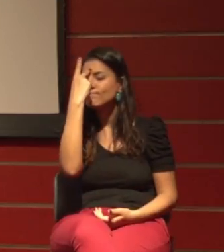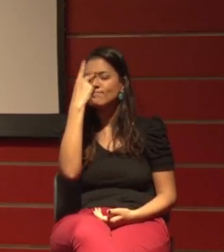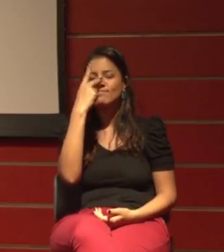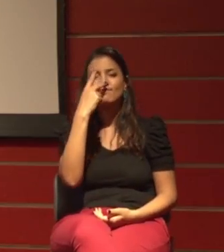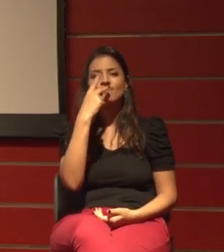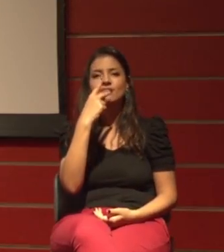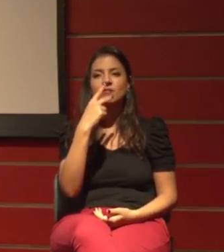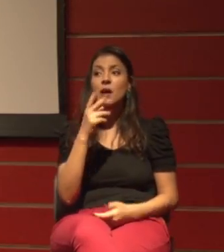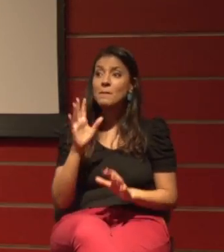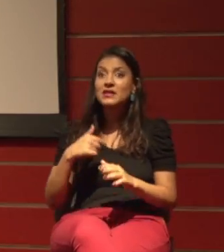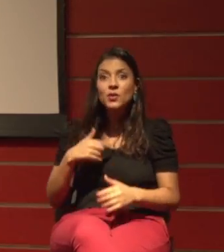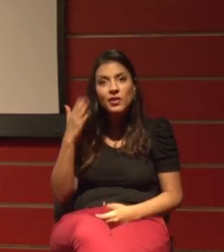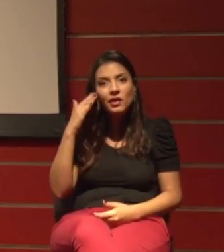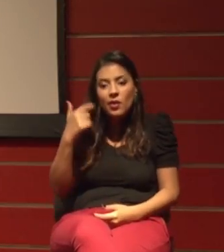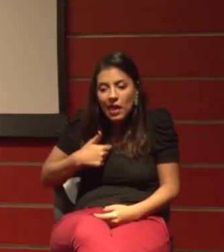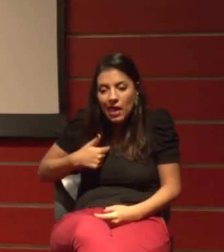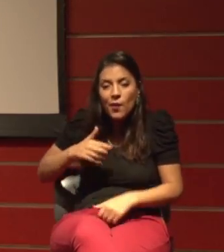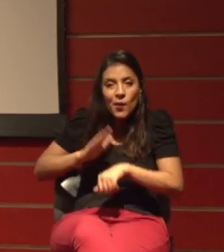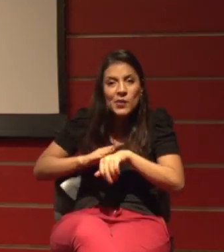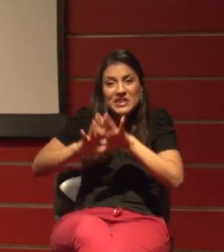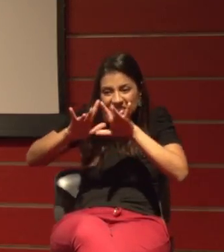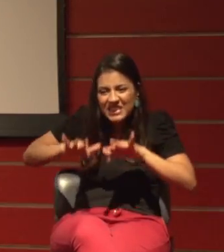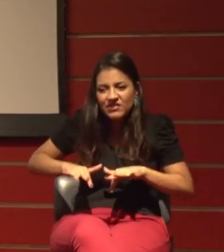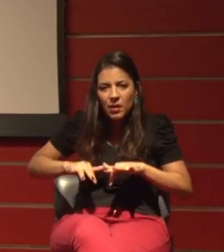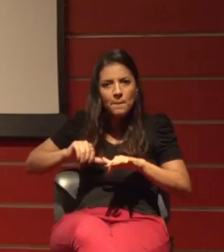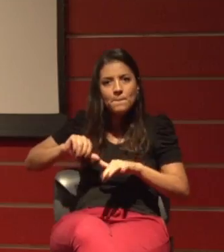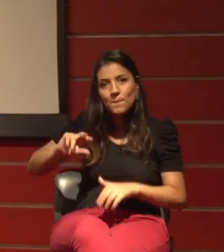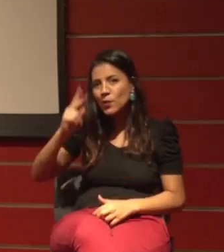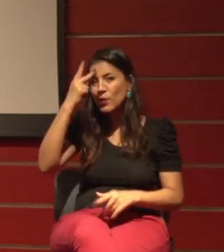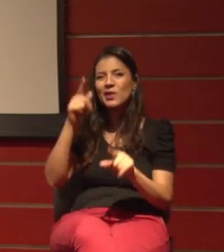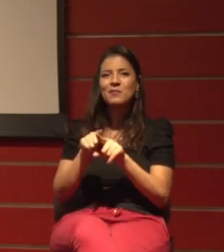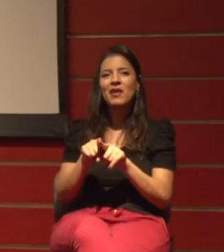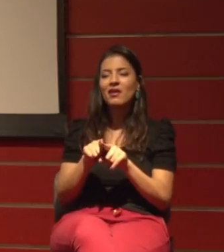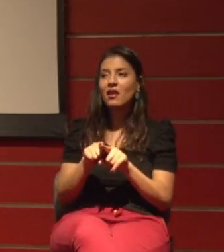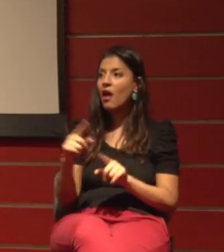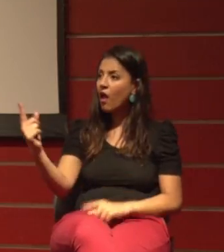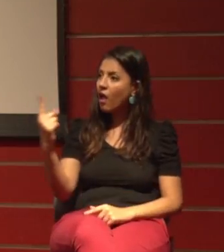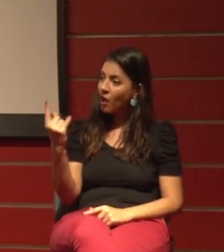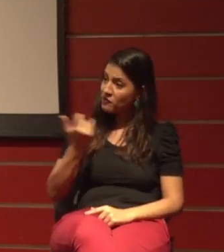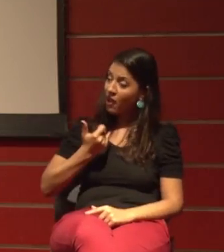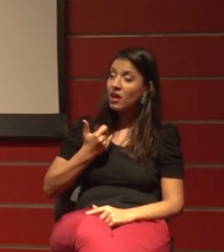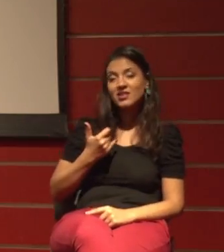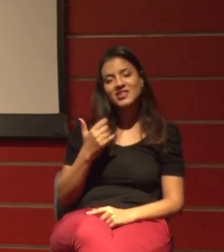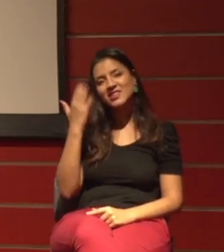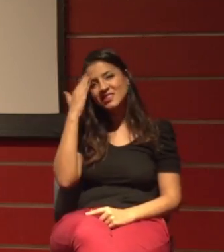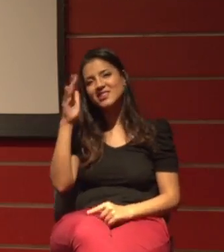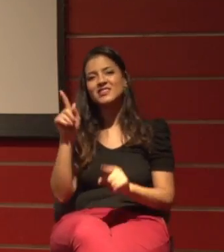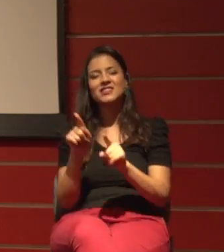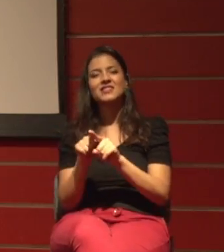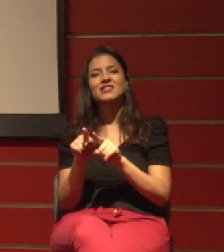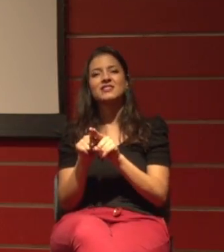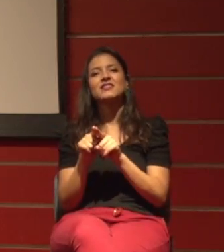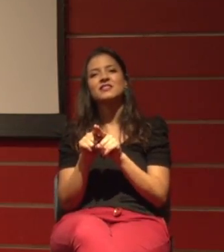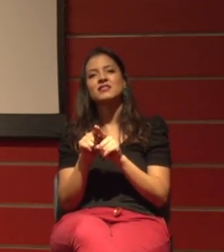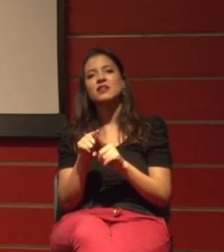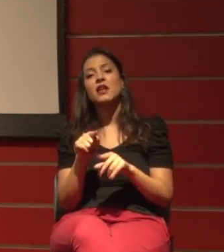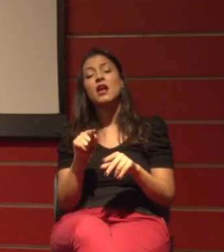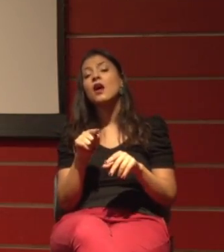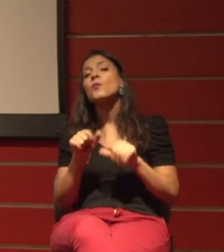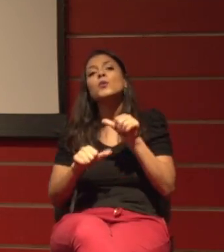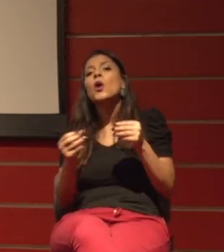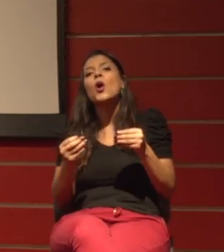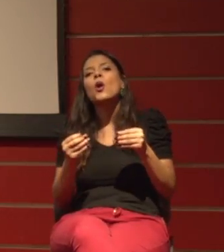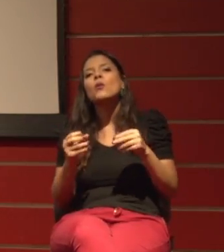defeito de cor mudou minha vida né em todos os sentidos e mudou através da arte eu acho que é esse elemento